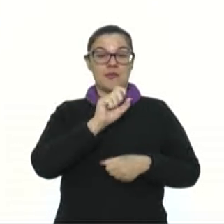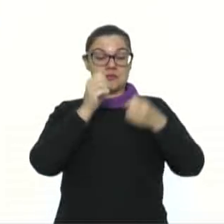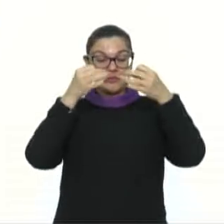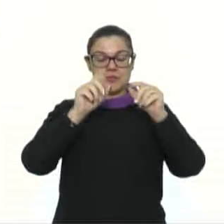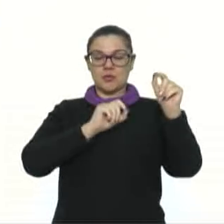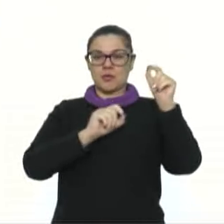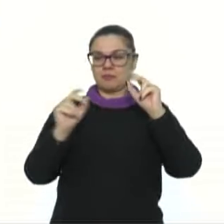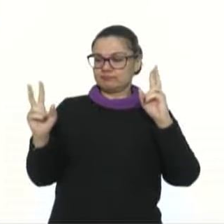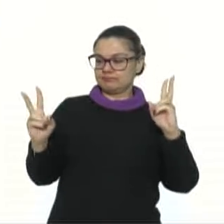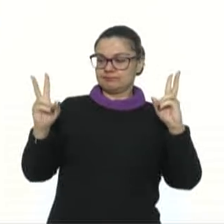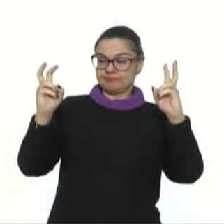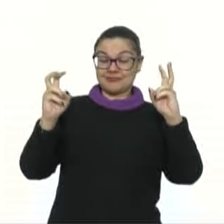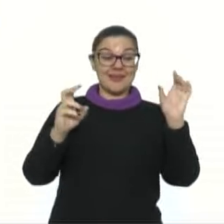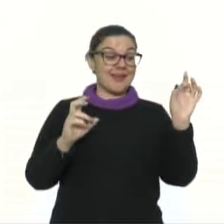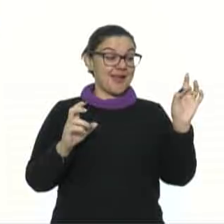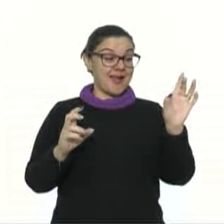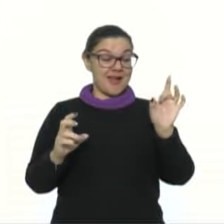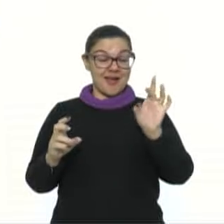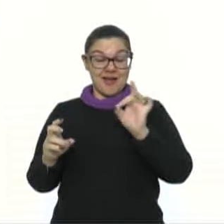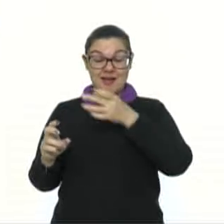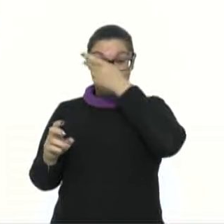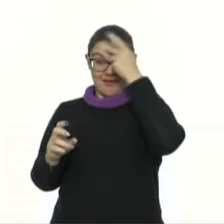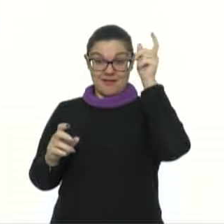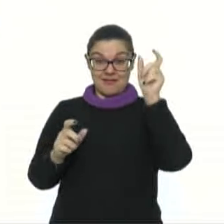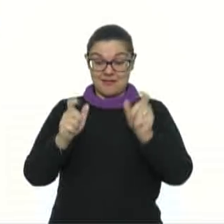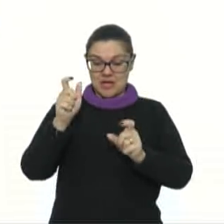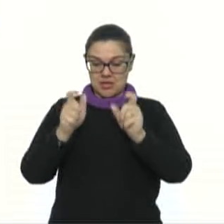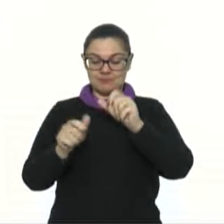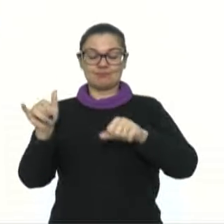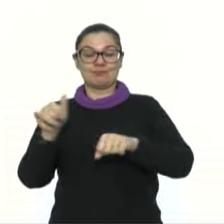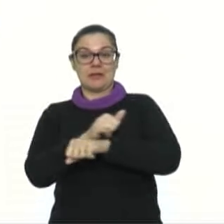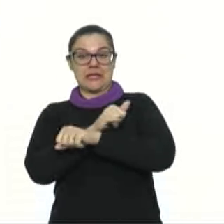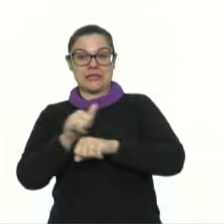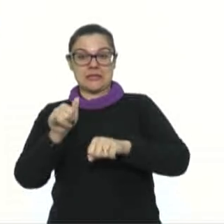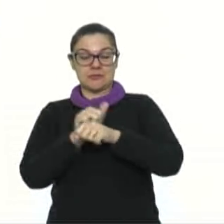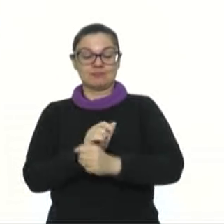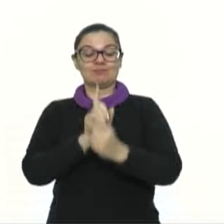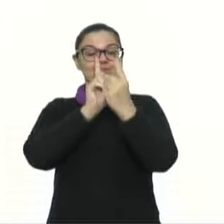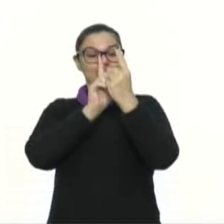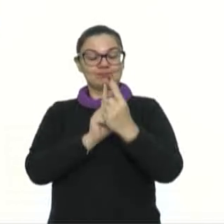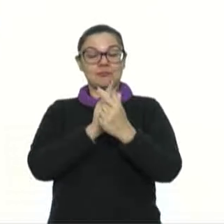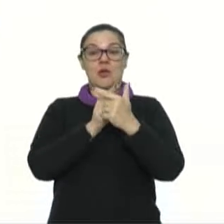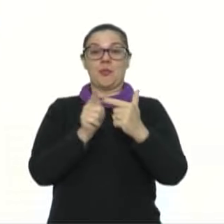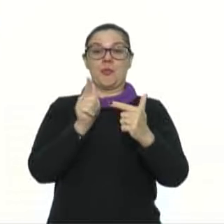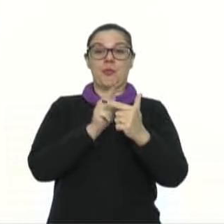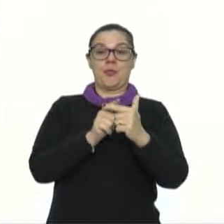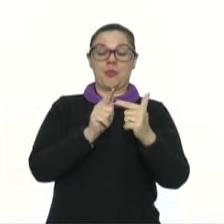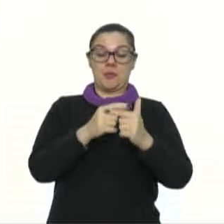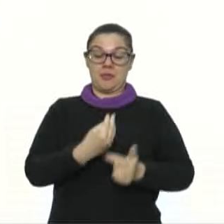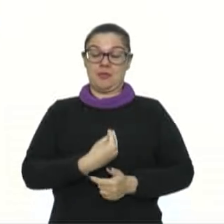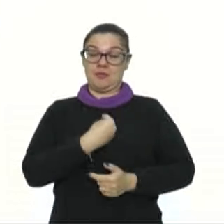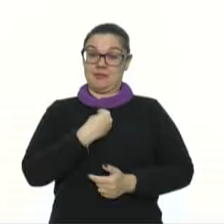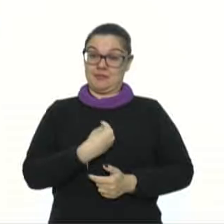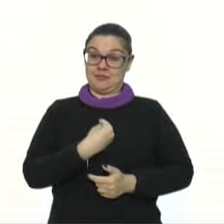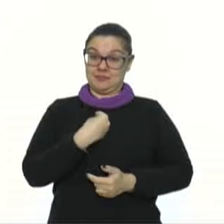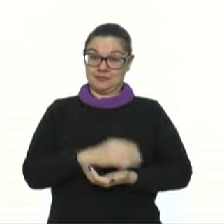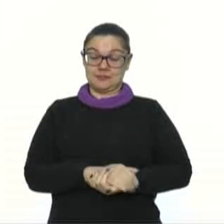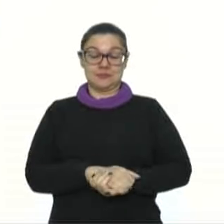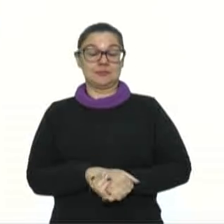aspas, cada pessoa desenvolve as próprias estratégias de enfrentamento para lidar com